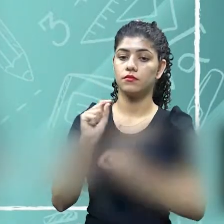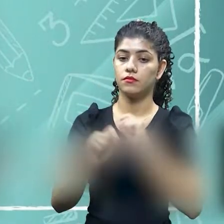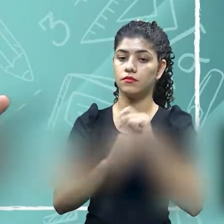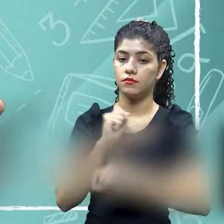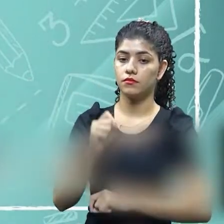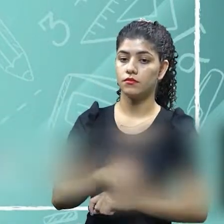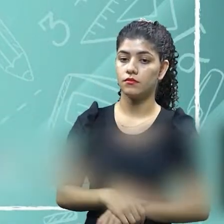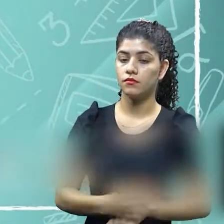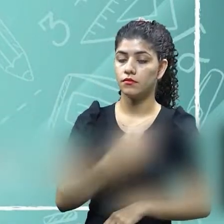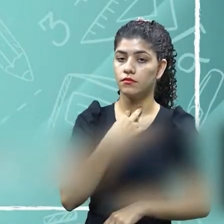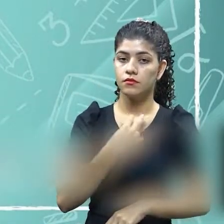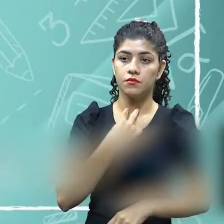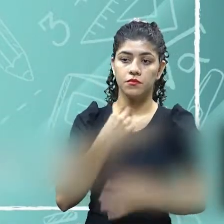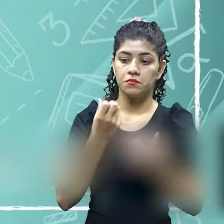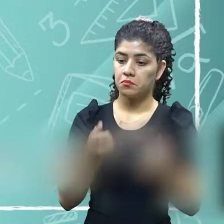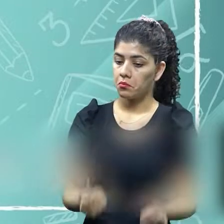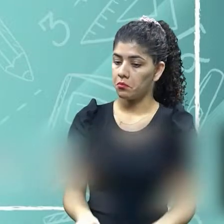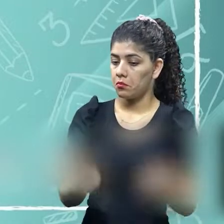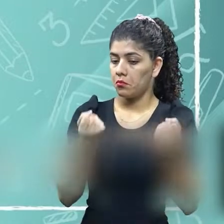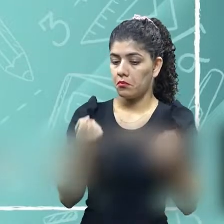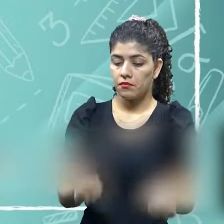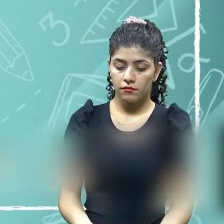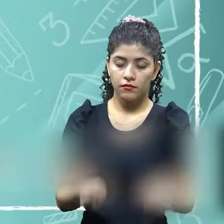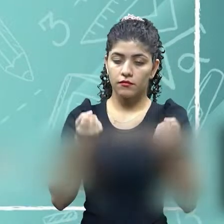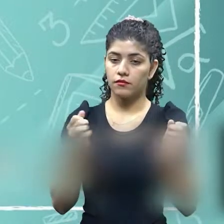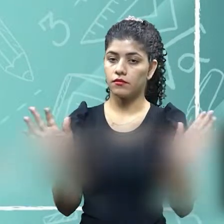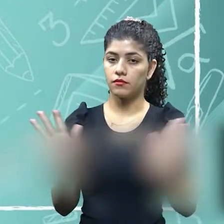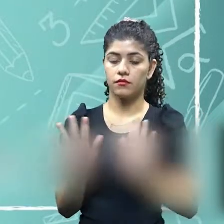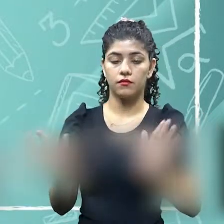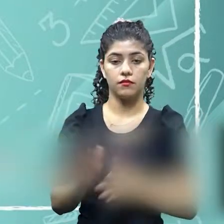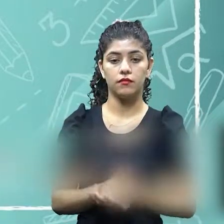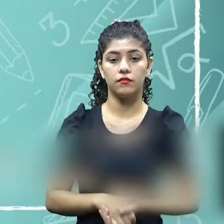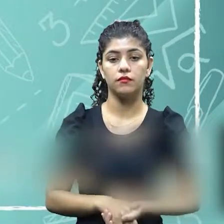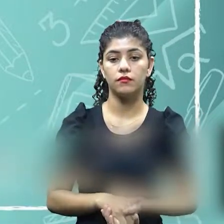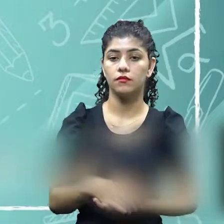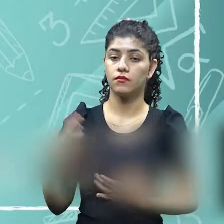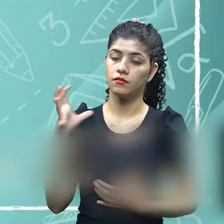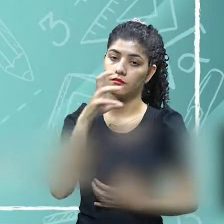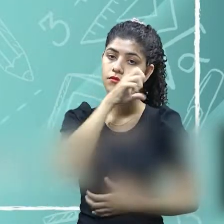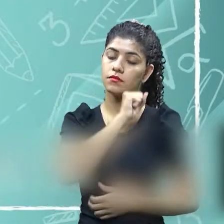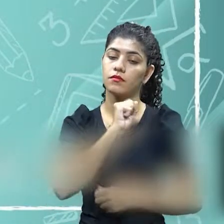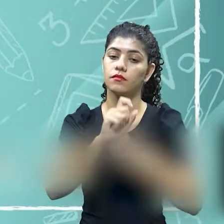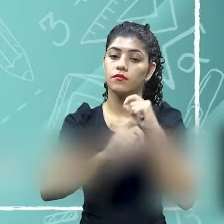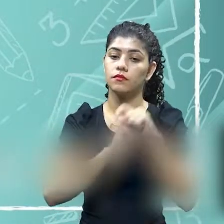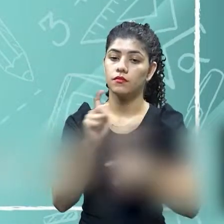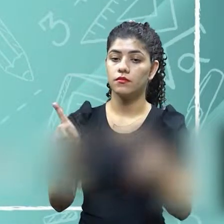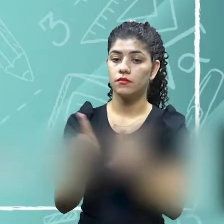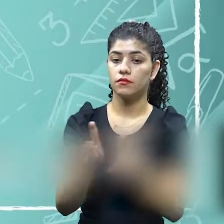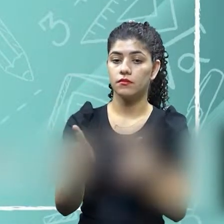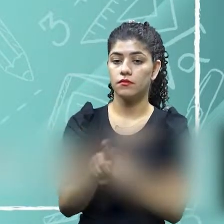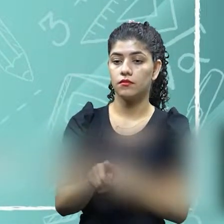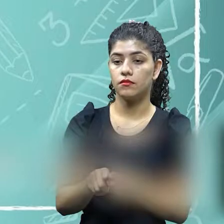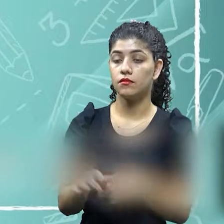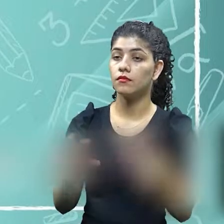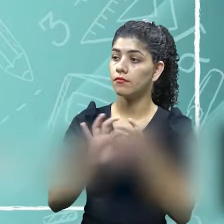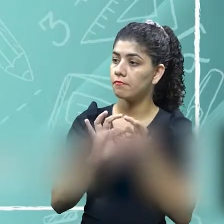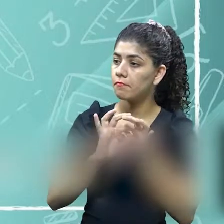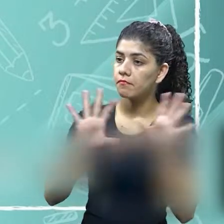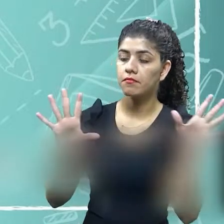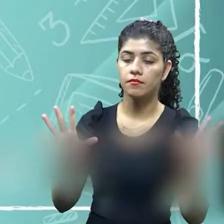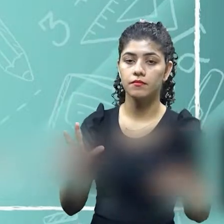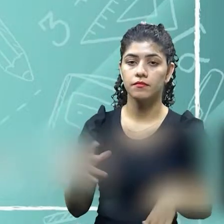rápido, mas também não leva grandes quantidades de carga. Então, como ponto positivo está a velocidade e também